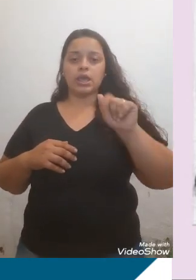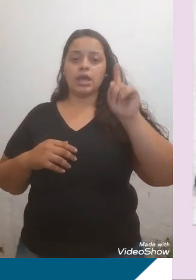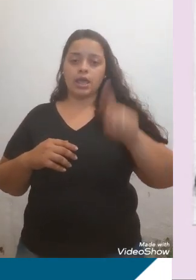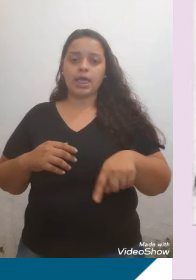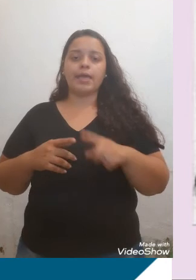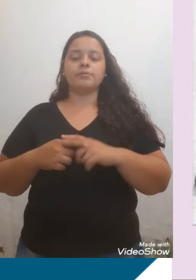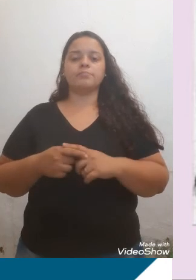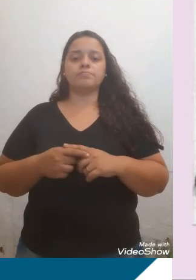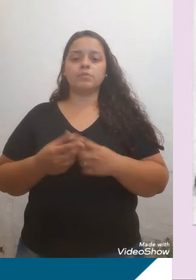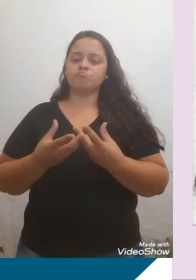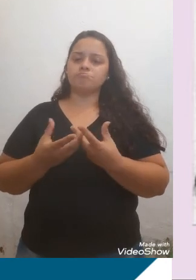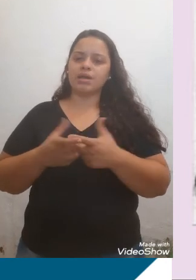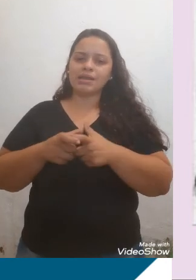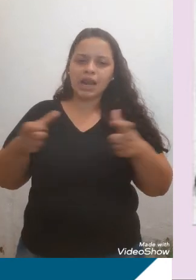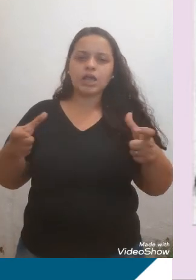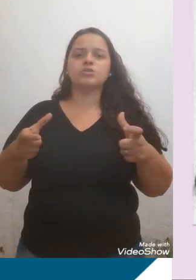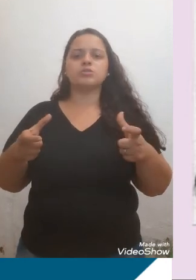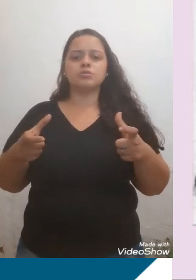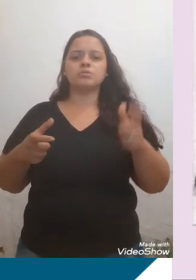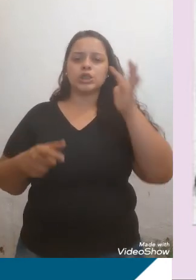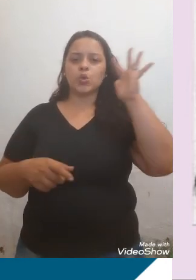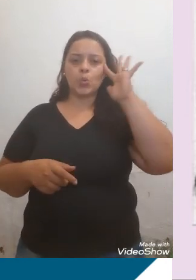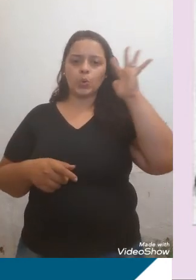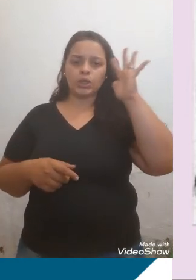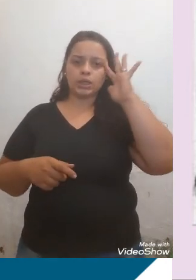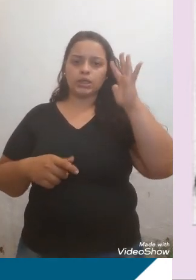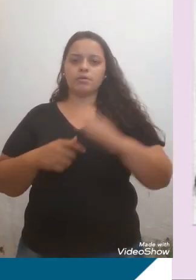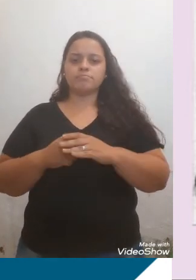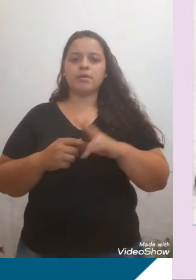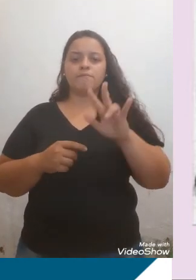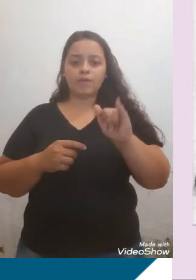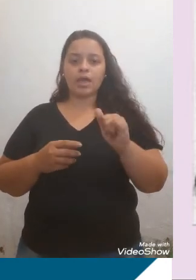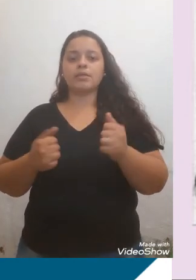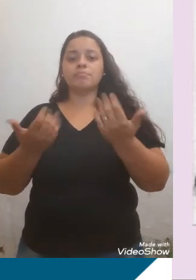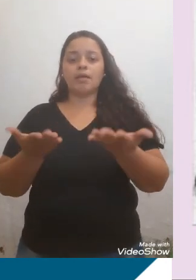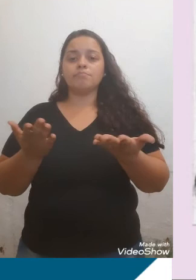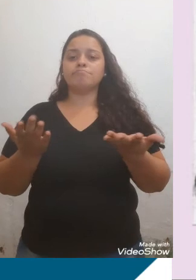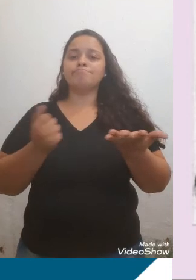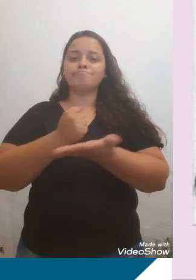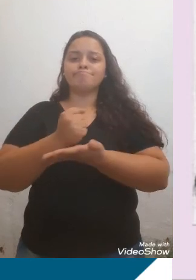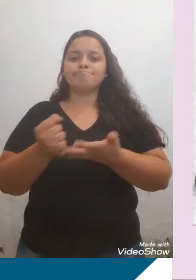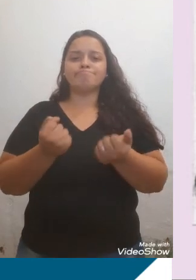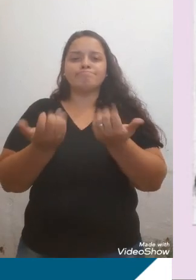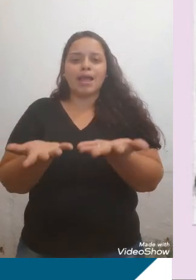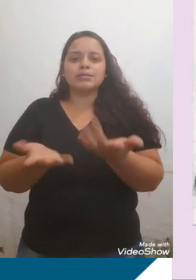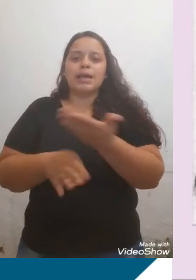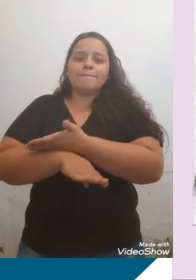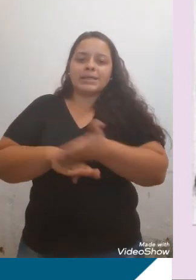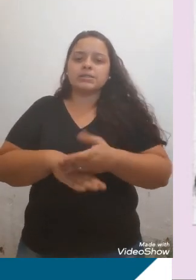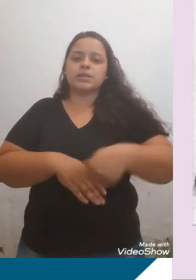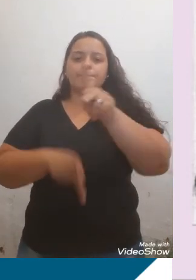vai ser aí uma das grandes teorias que vai basear o